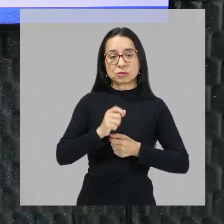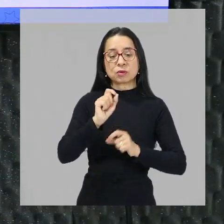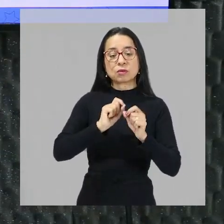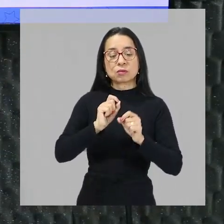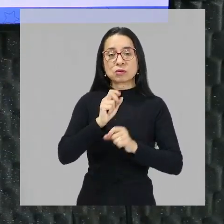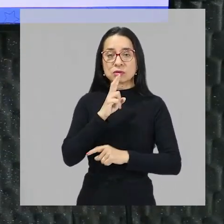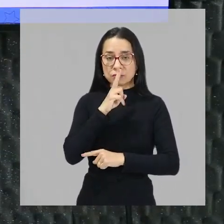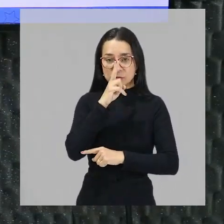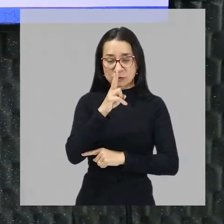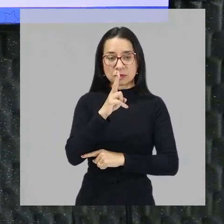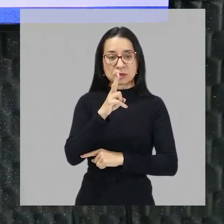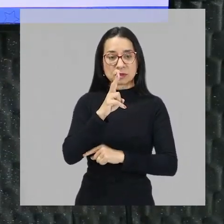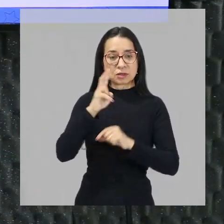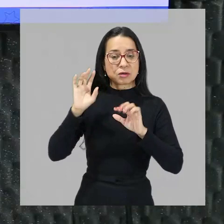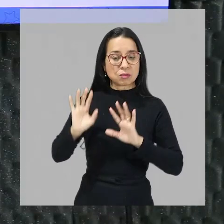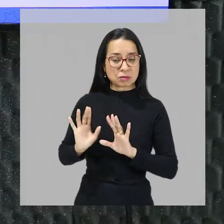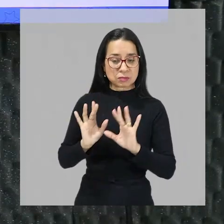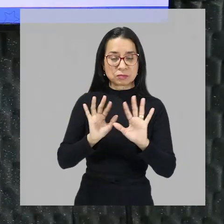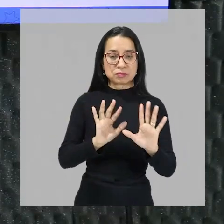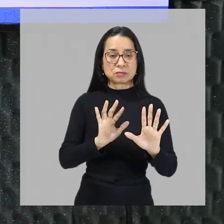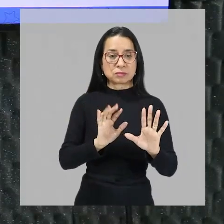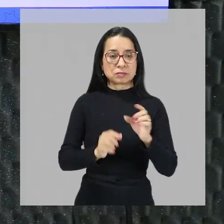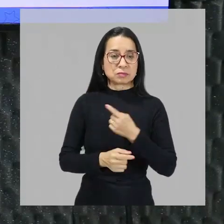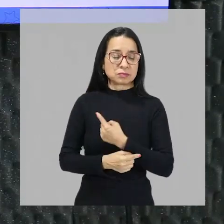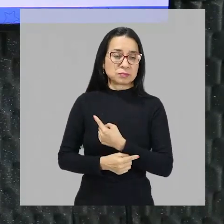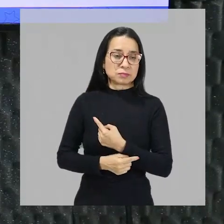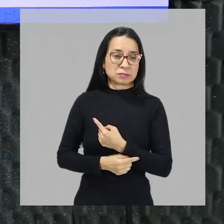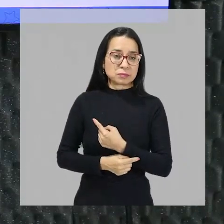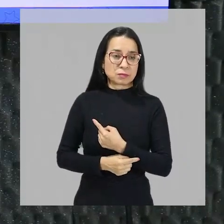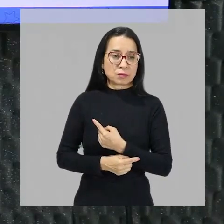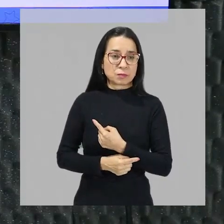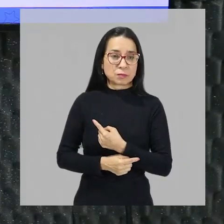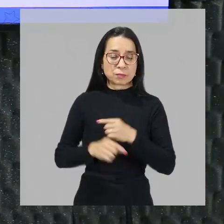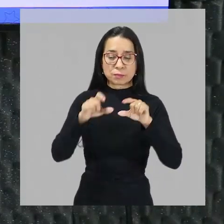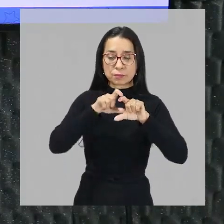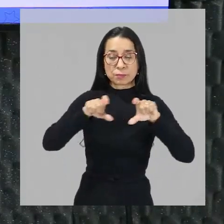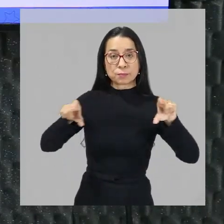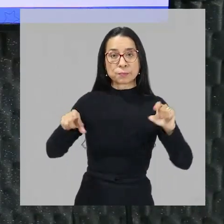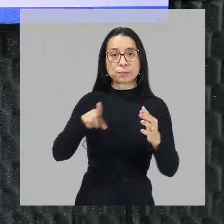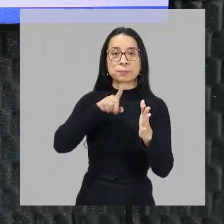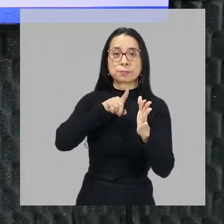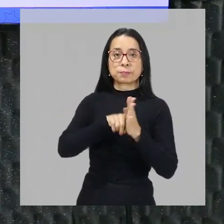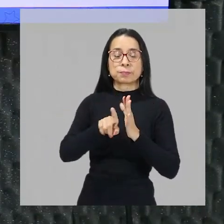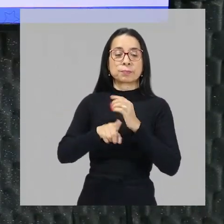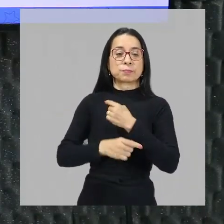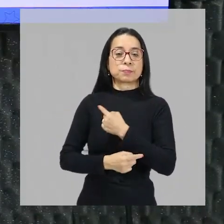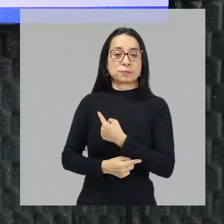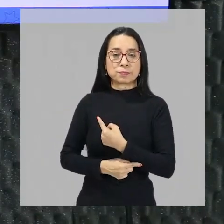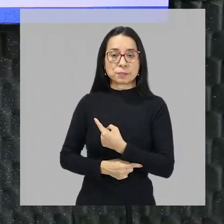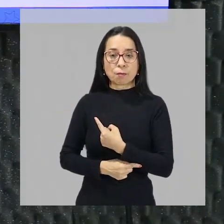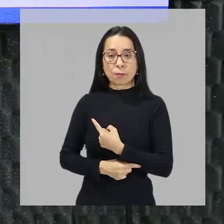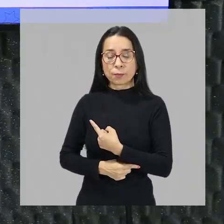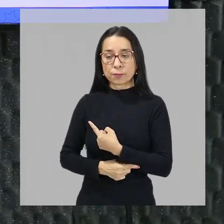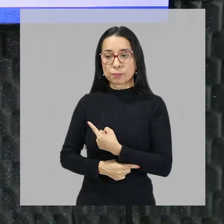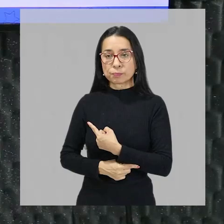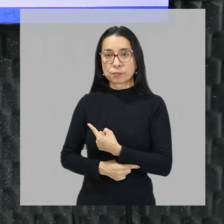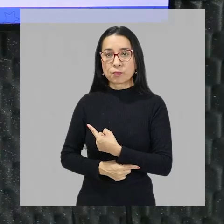essas manifestações. Olha só, considerando o funcionamento do regime